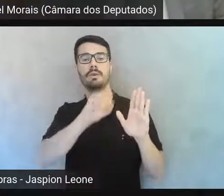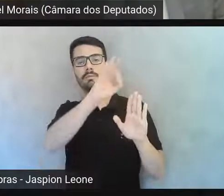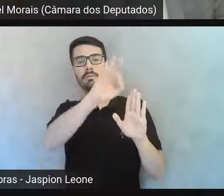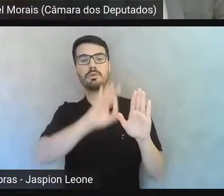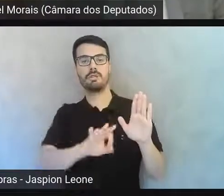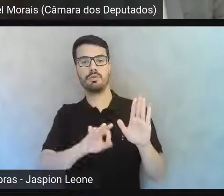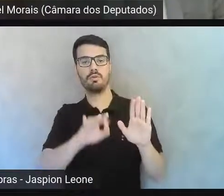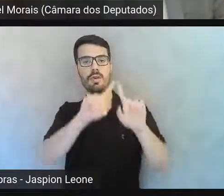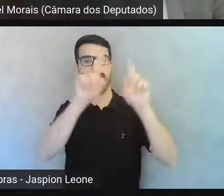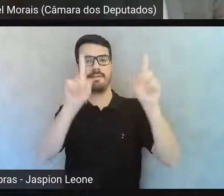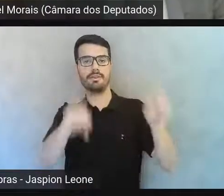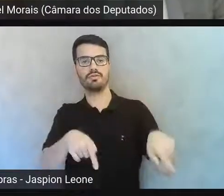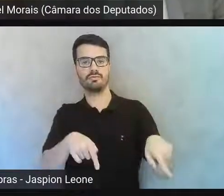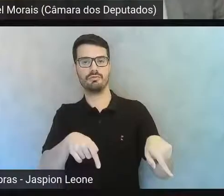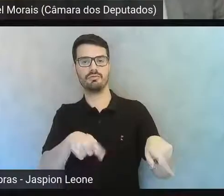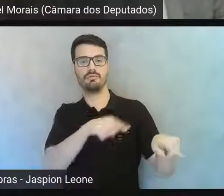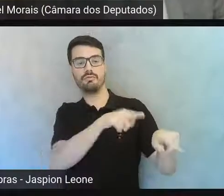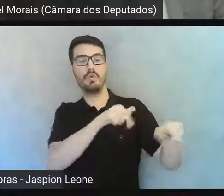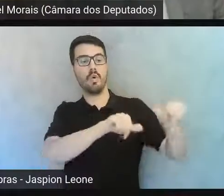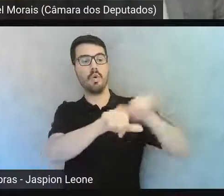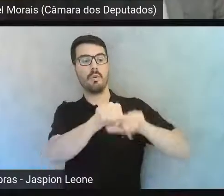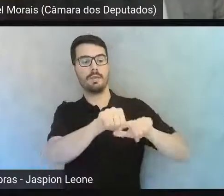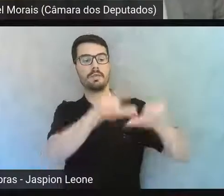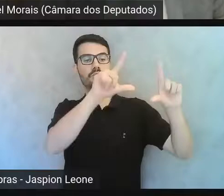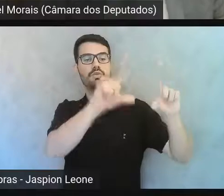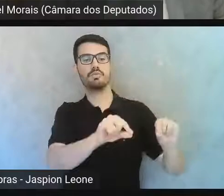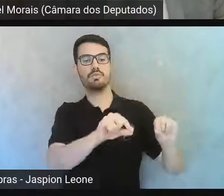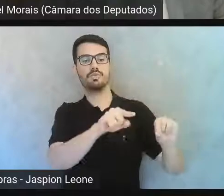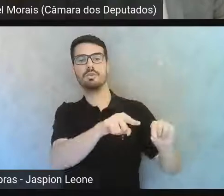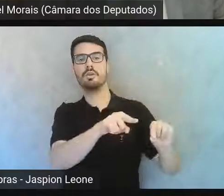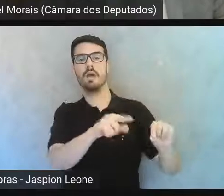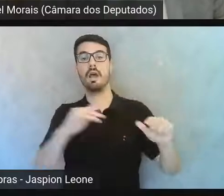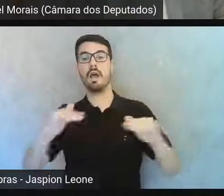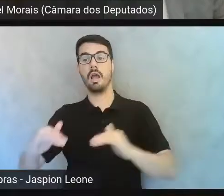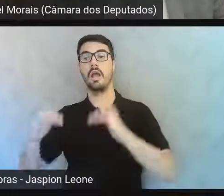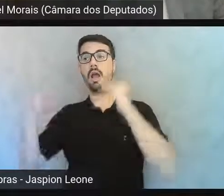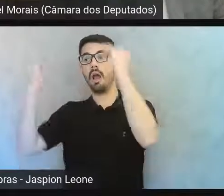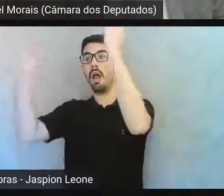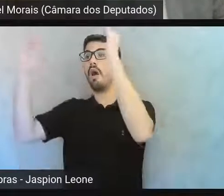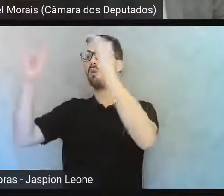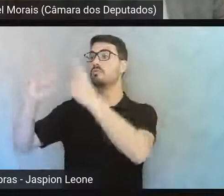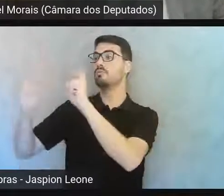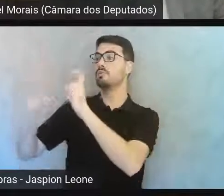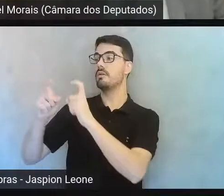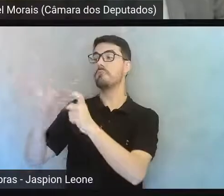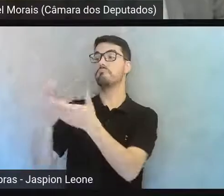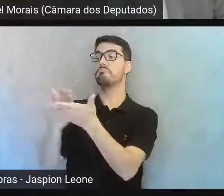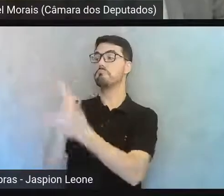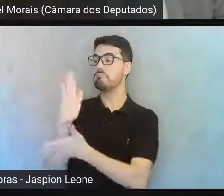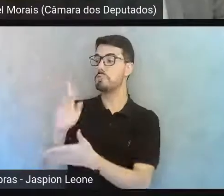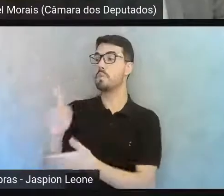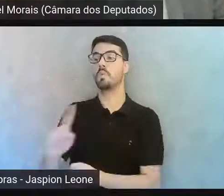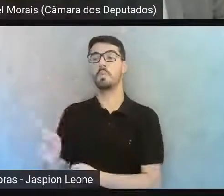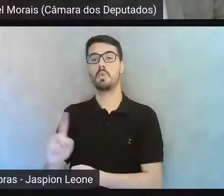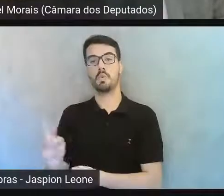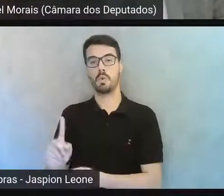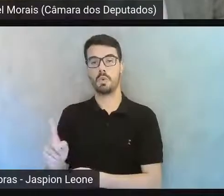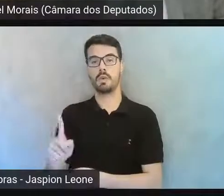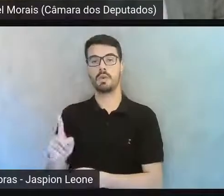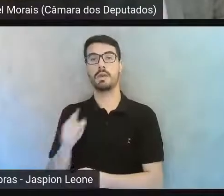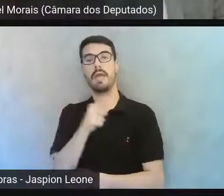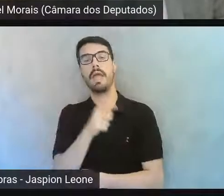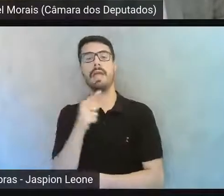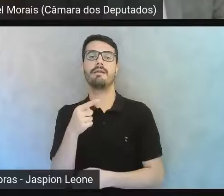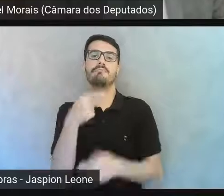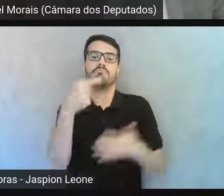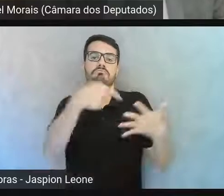efetivo, rodízio, redução de jornada. A alta administração é que tem que aprovar essa indicação.